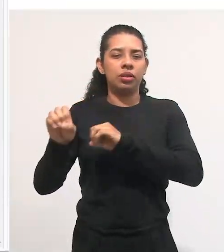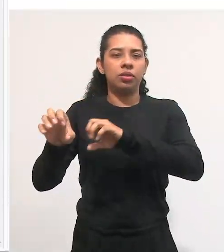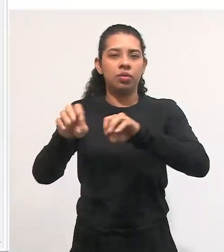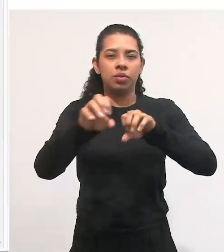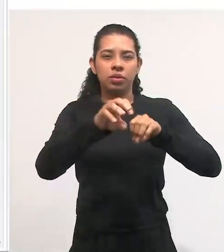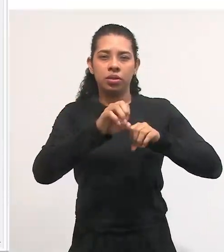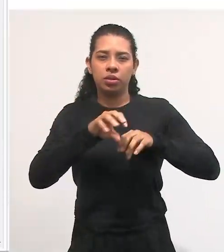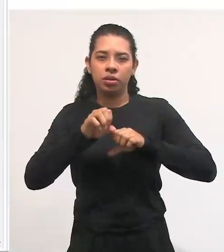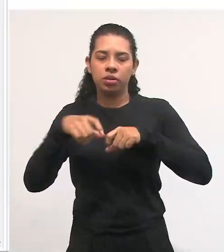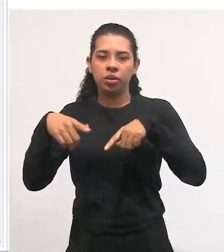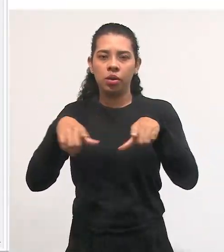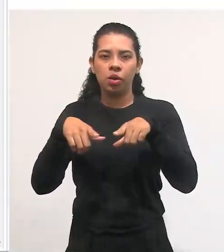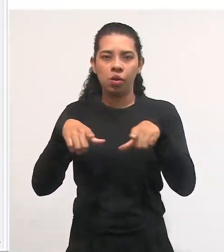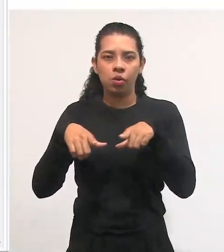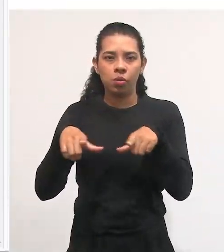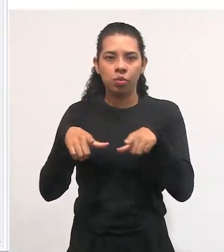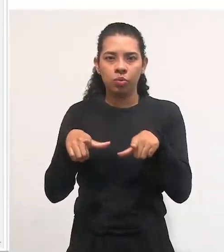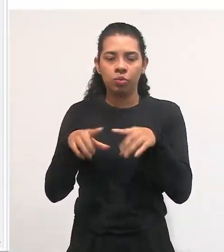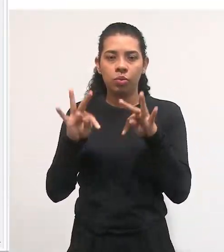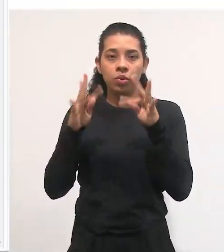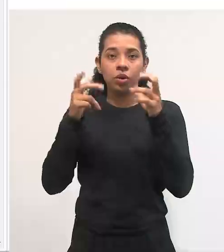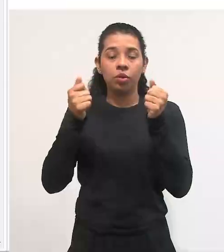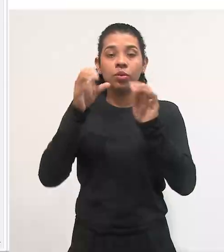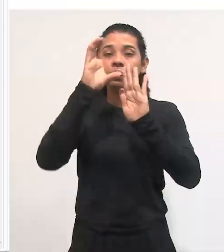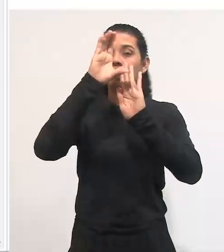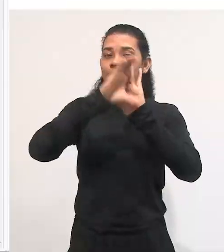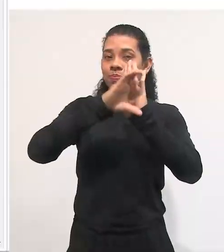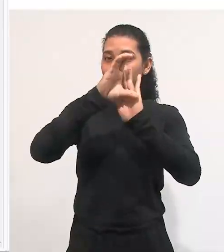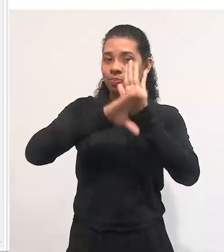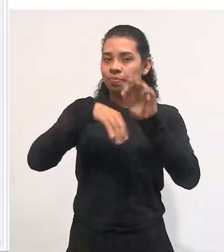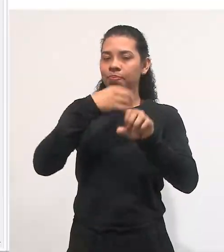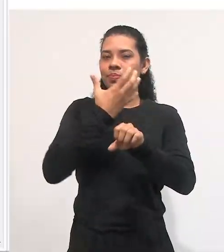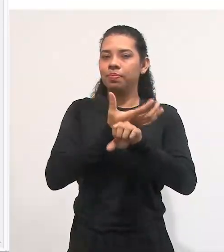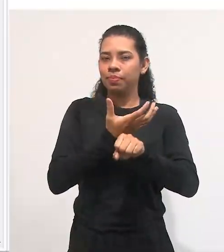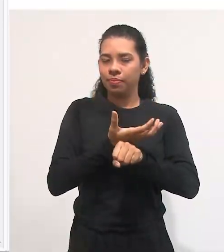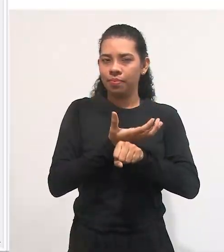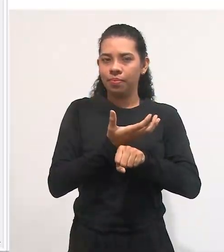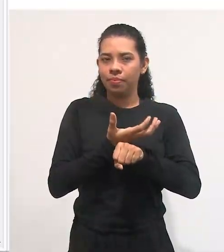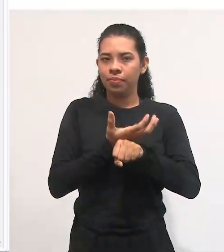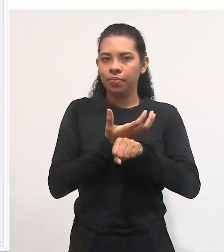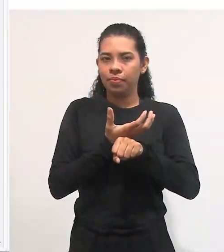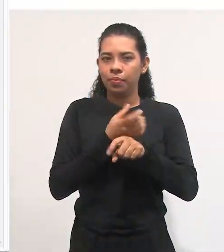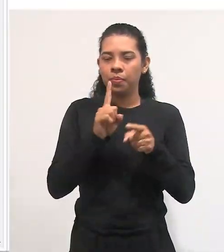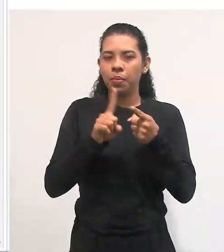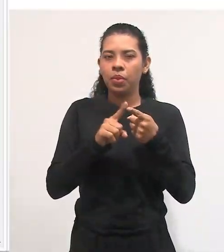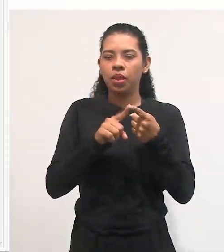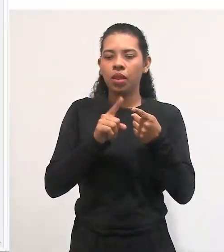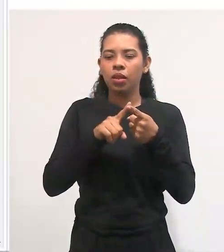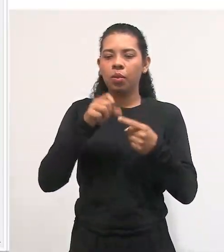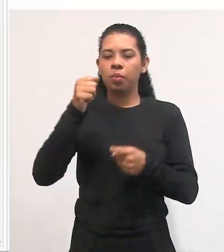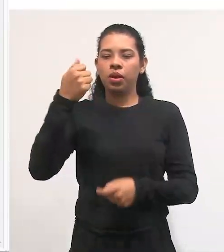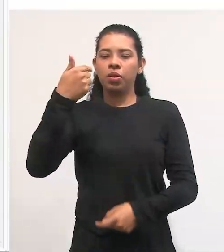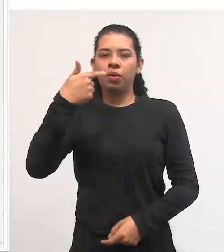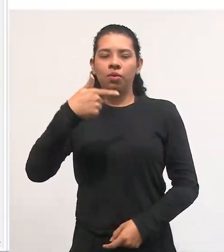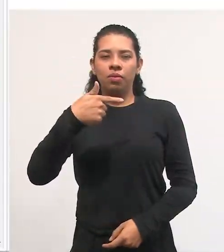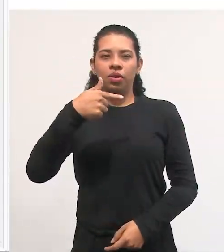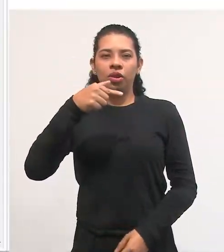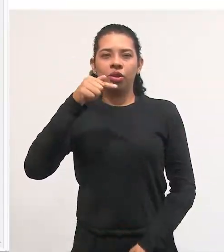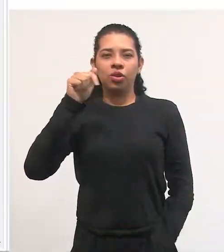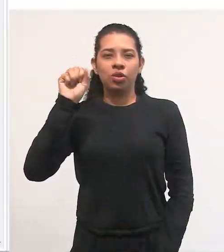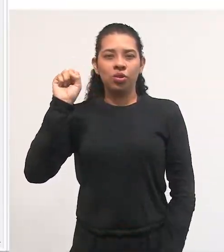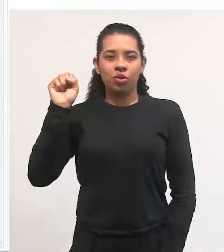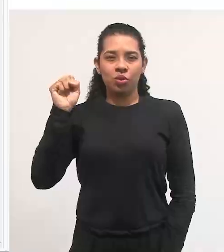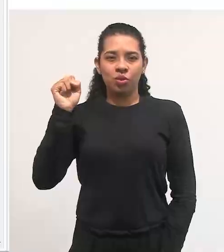trabalho e o desporto como elementos integrantes do currículo, tá? E no artigo 28, a gente tem a